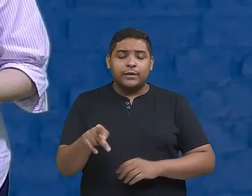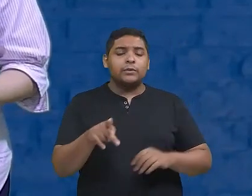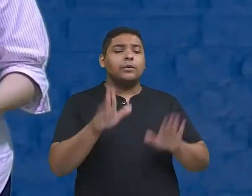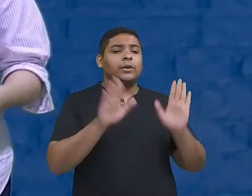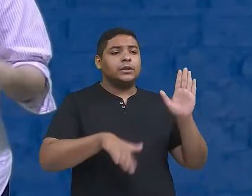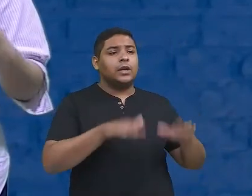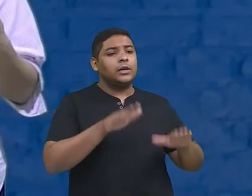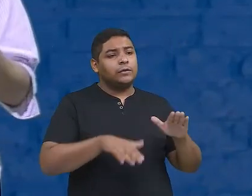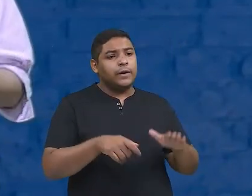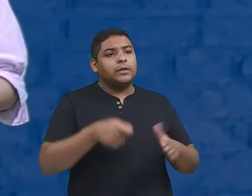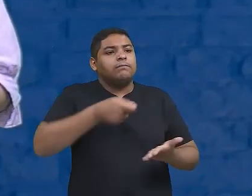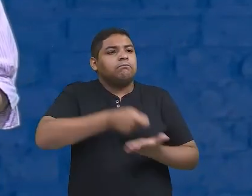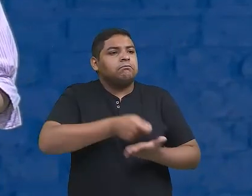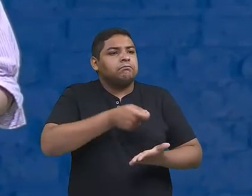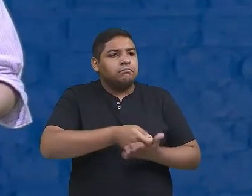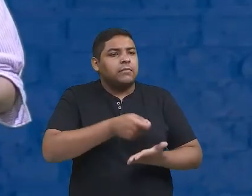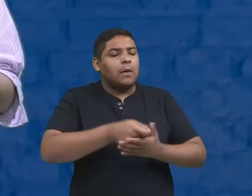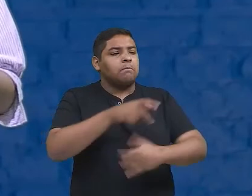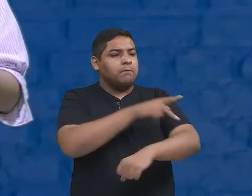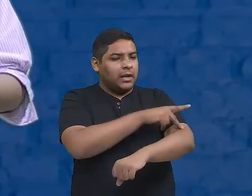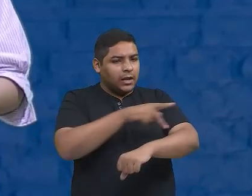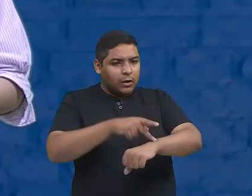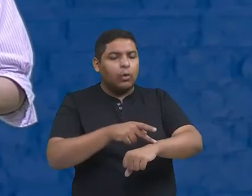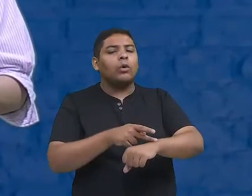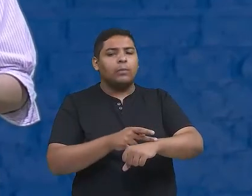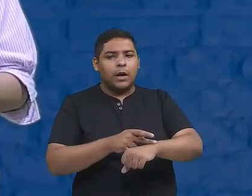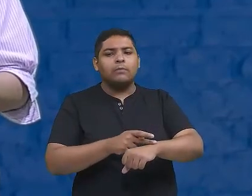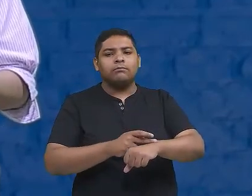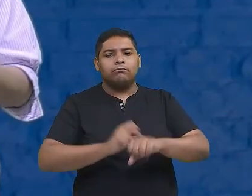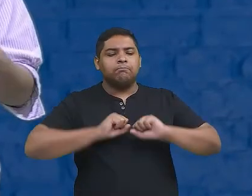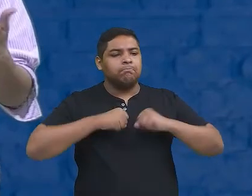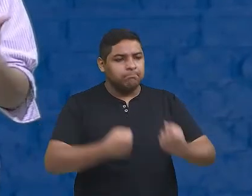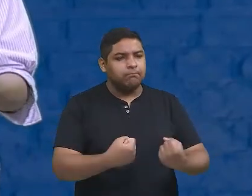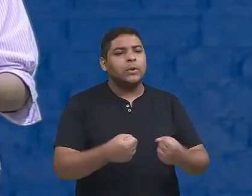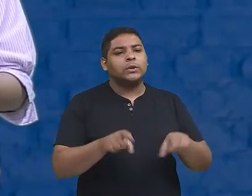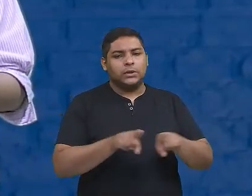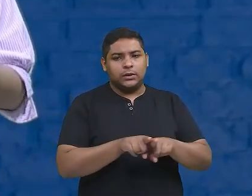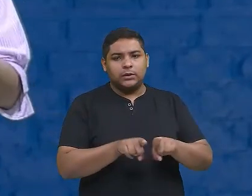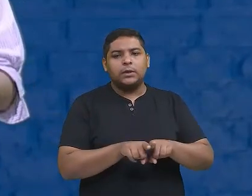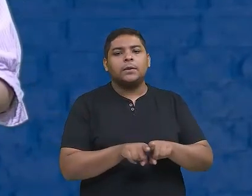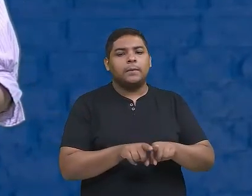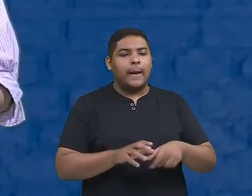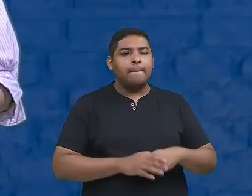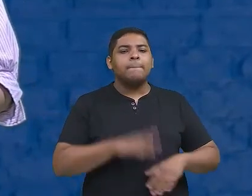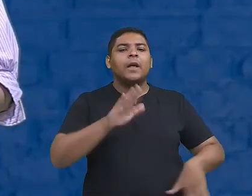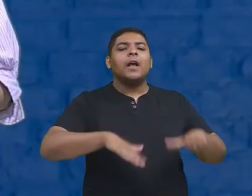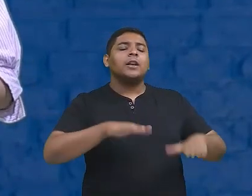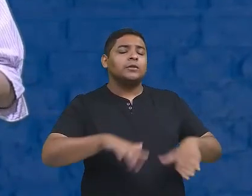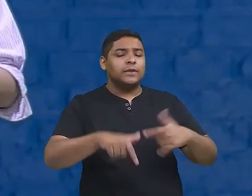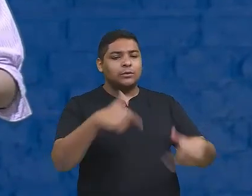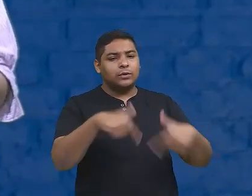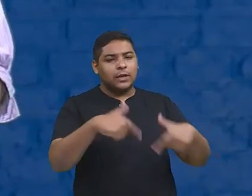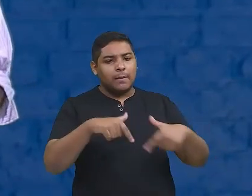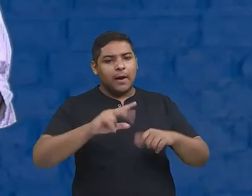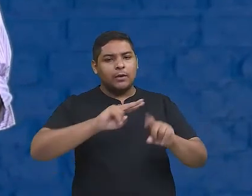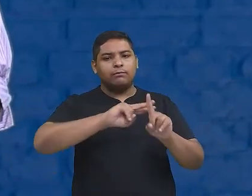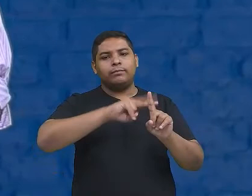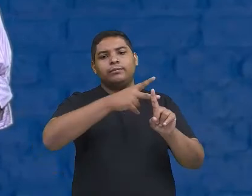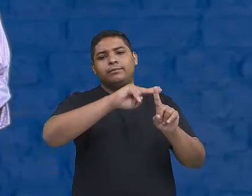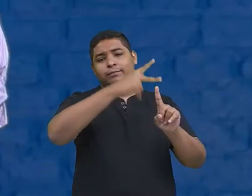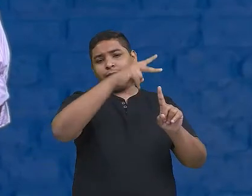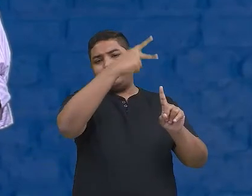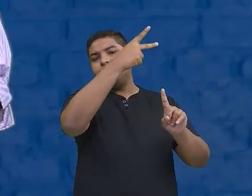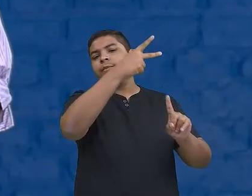muito dedicados, os pedagogos também. Então, às vezes, o trabalho é redobrado. Mas o que eu